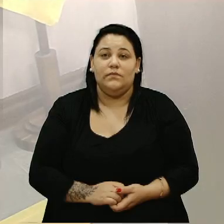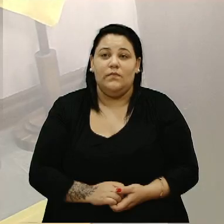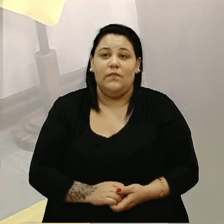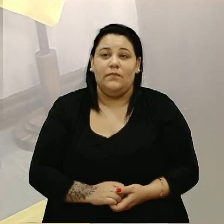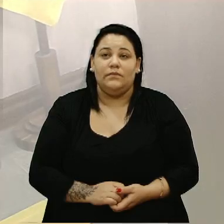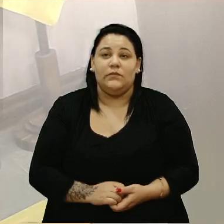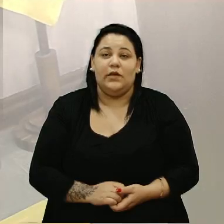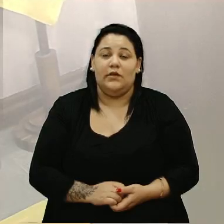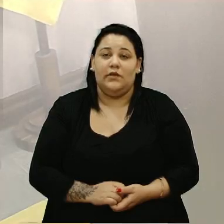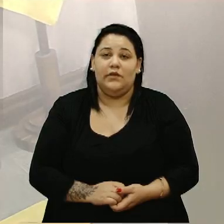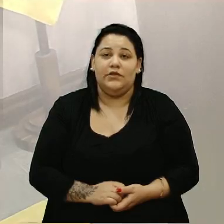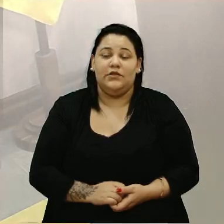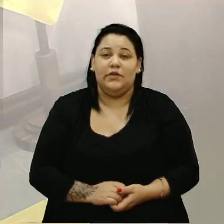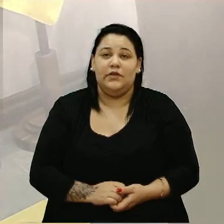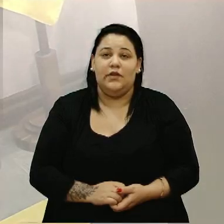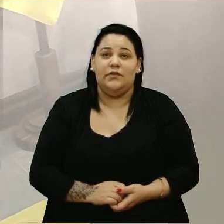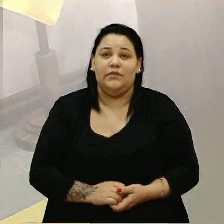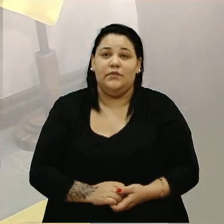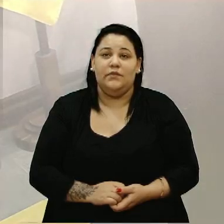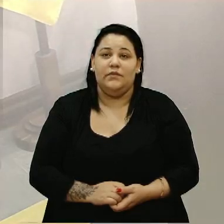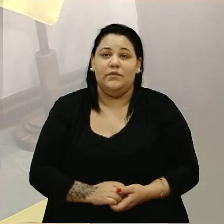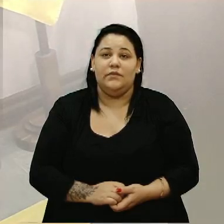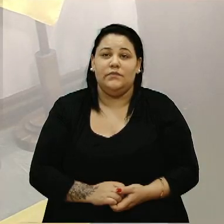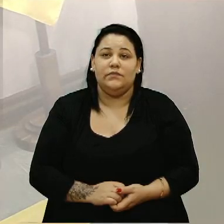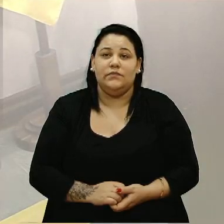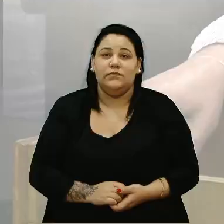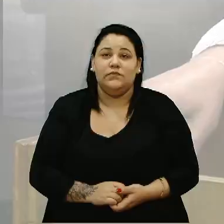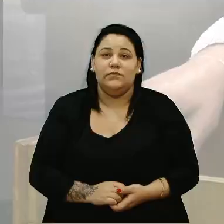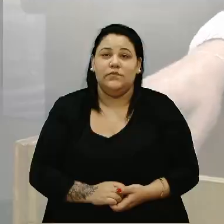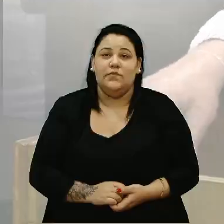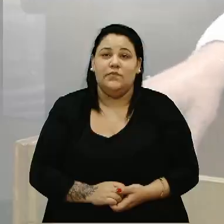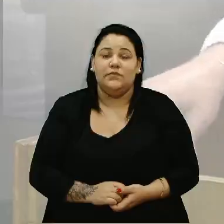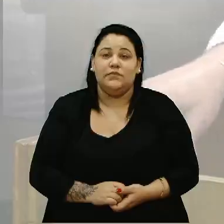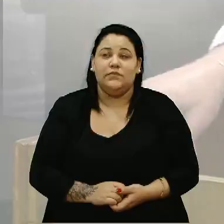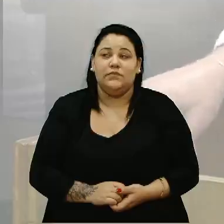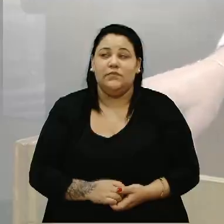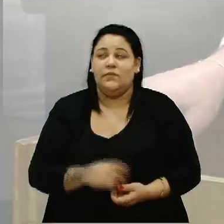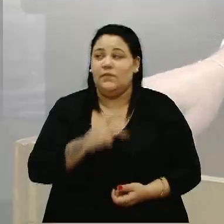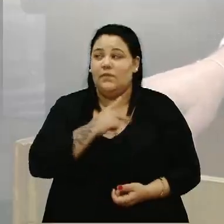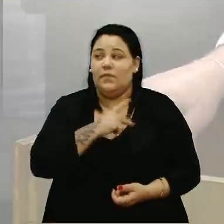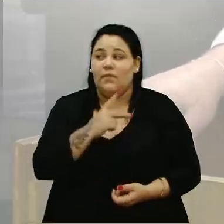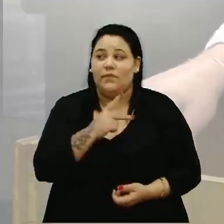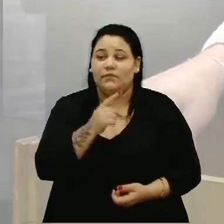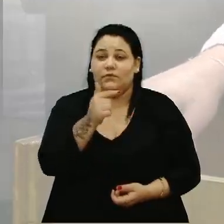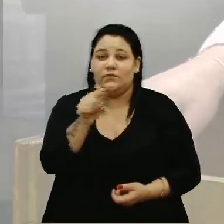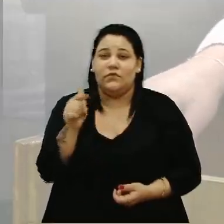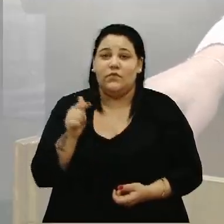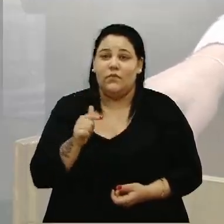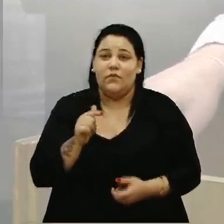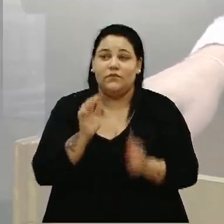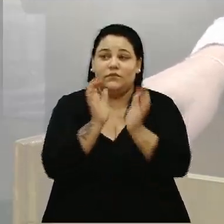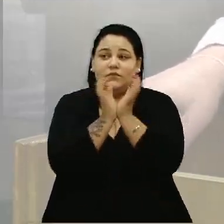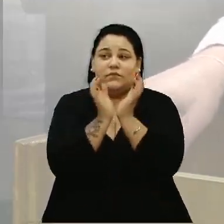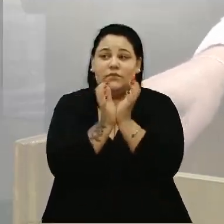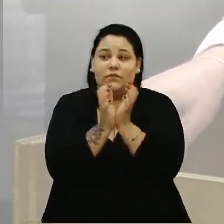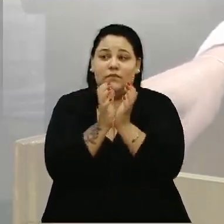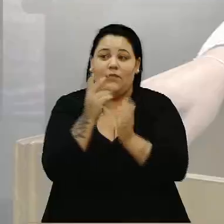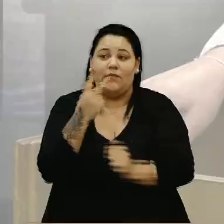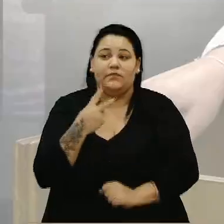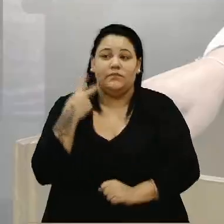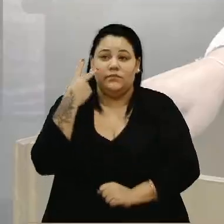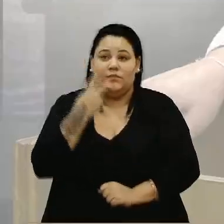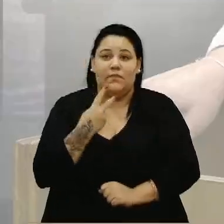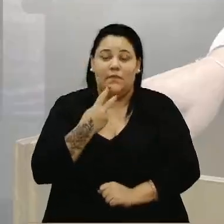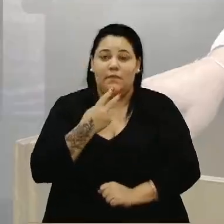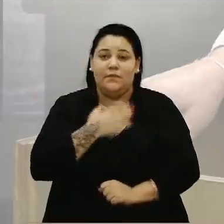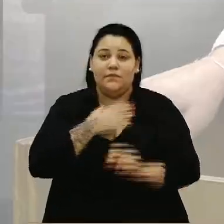Na tribuna. Presidente, demais colegas vereadores, é um tema que, para mim, que moro